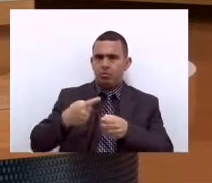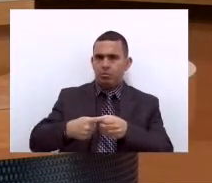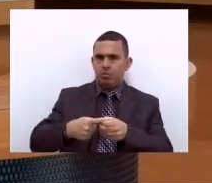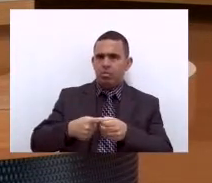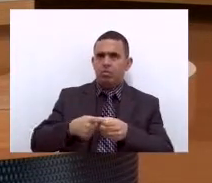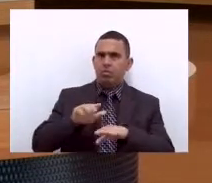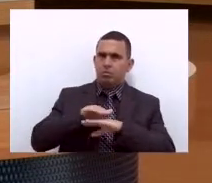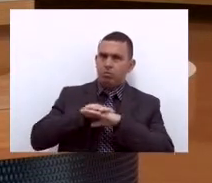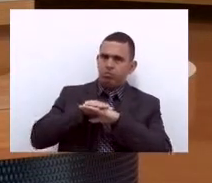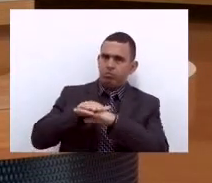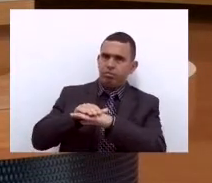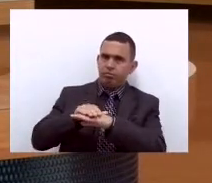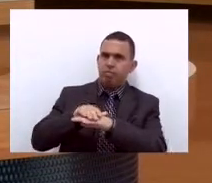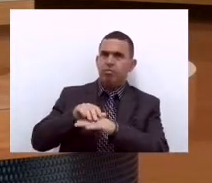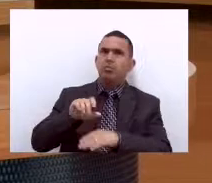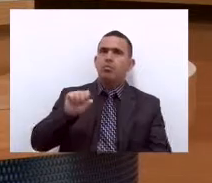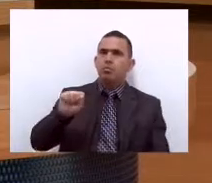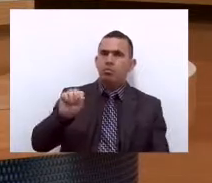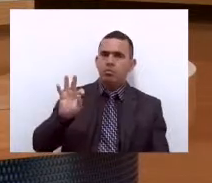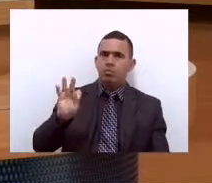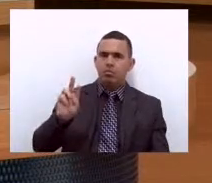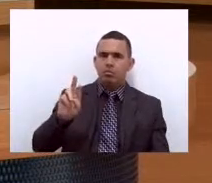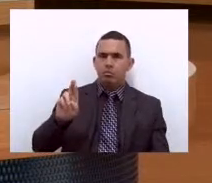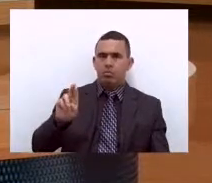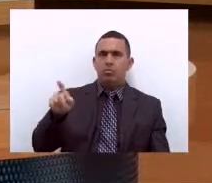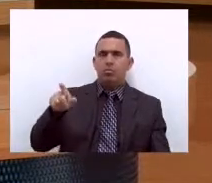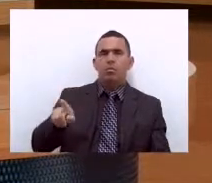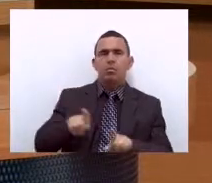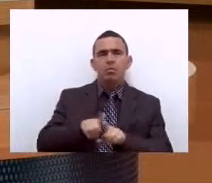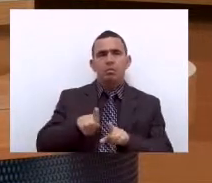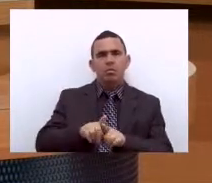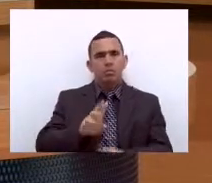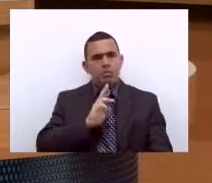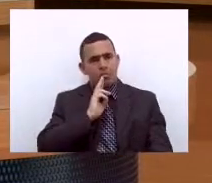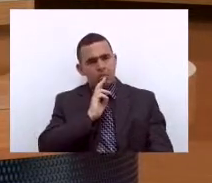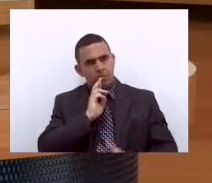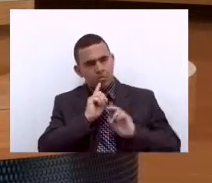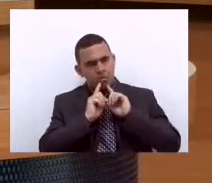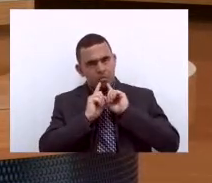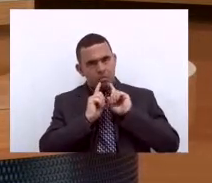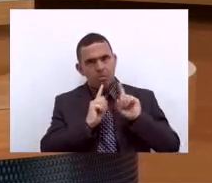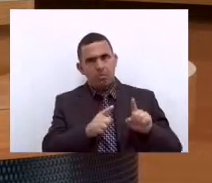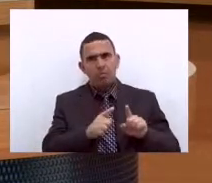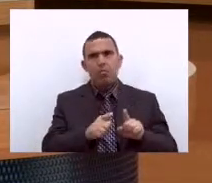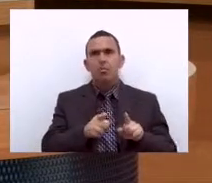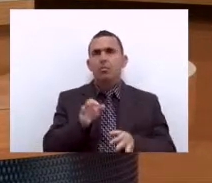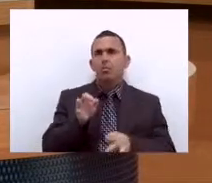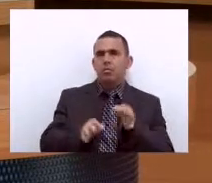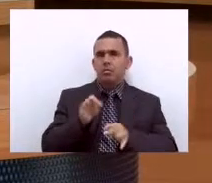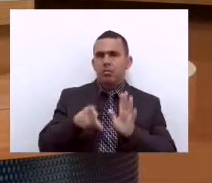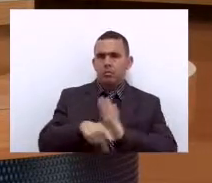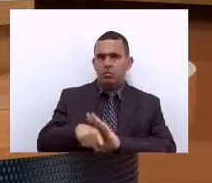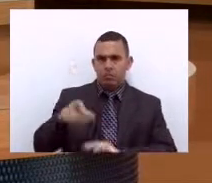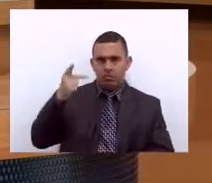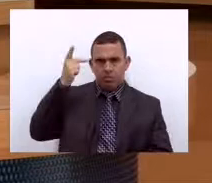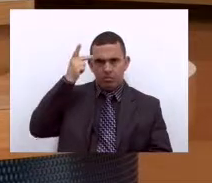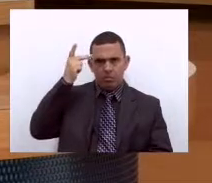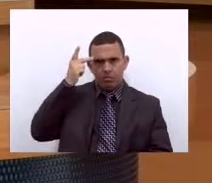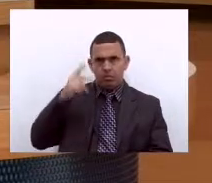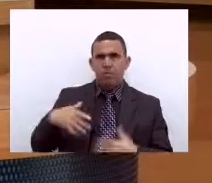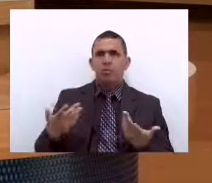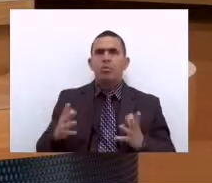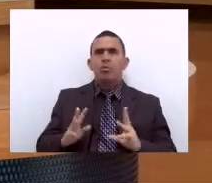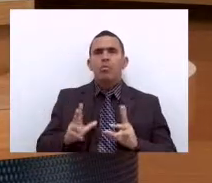Supremo, que também que ratifica a decisão do Tribunal de Justiça do Estado de São Paulo e que, portanto, todas as